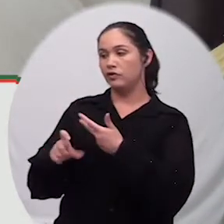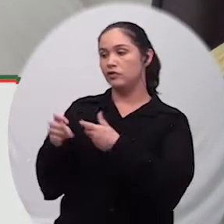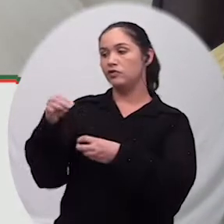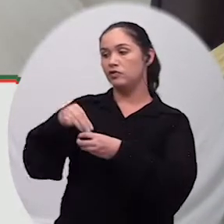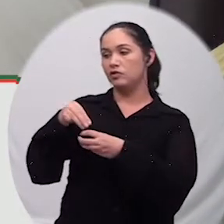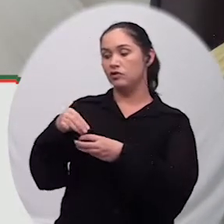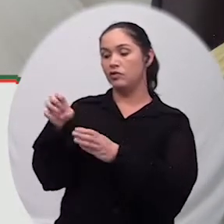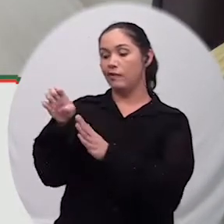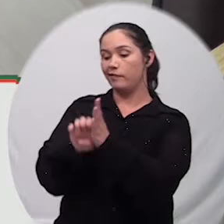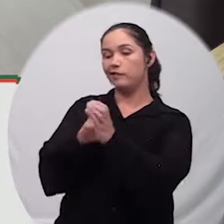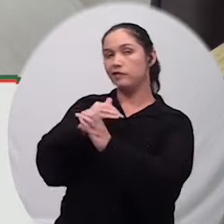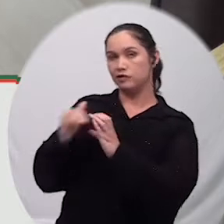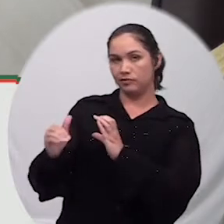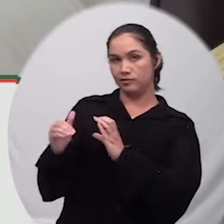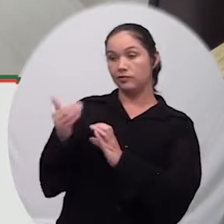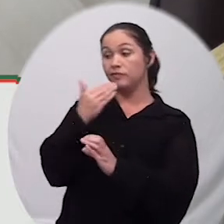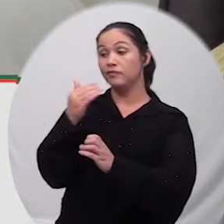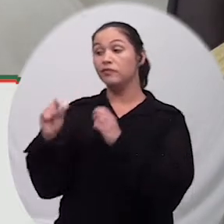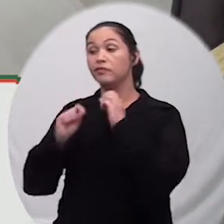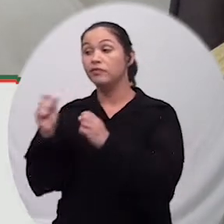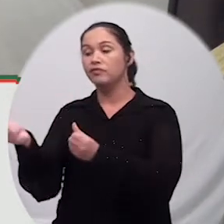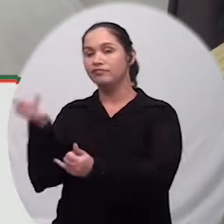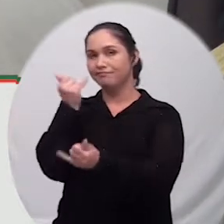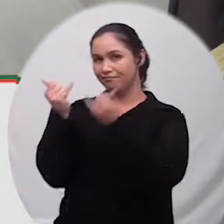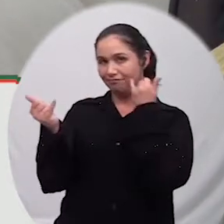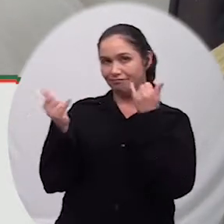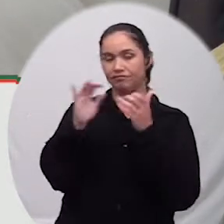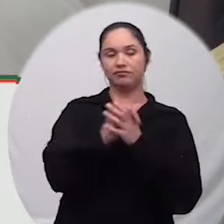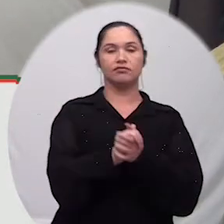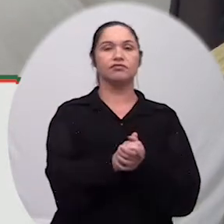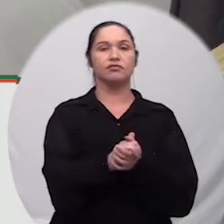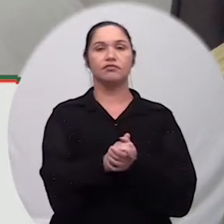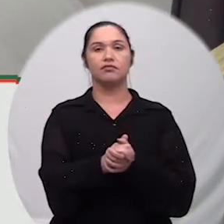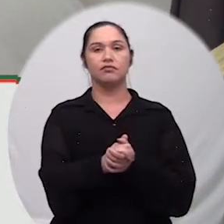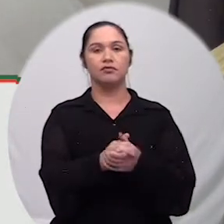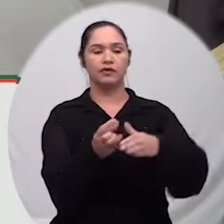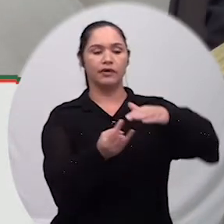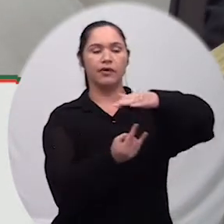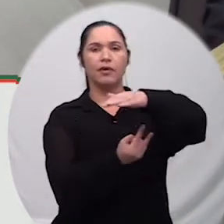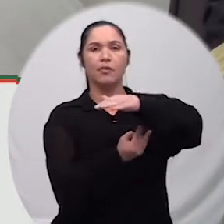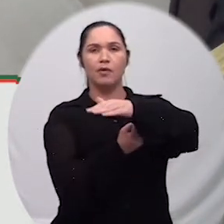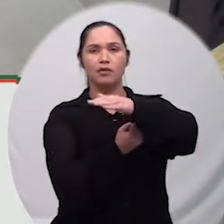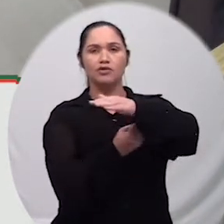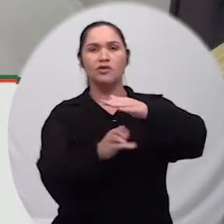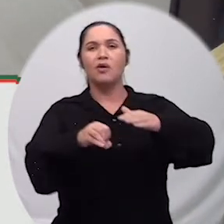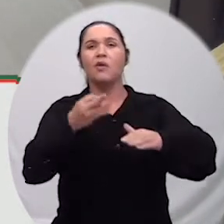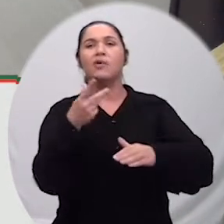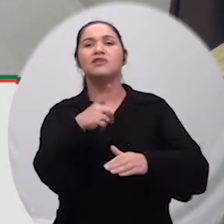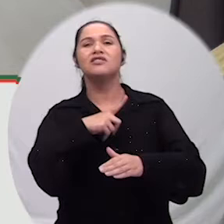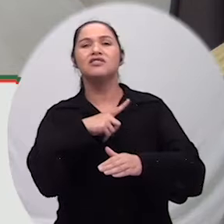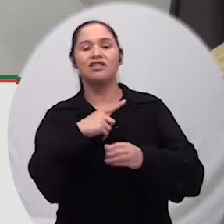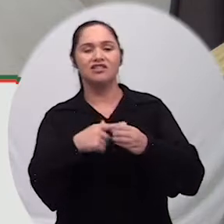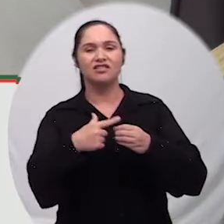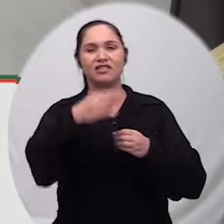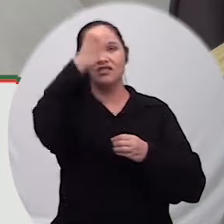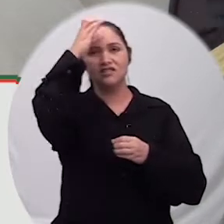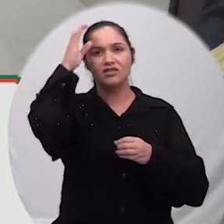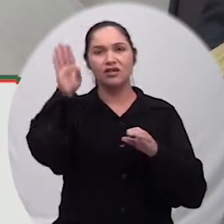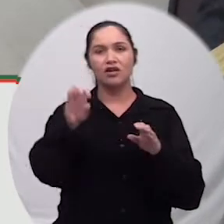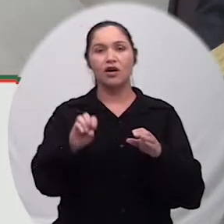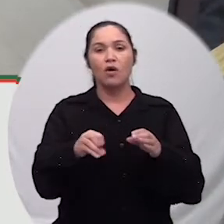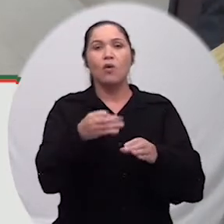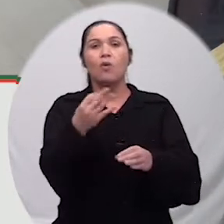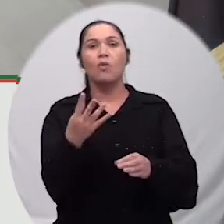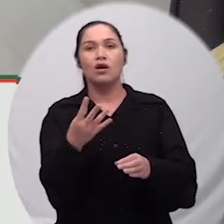Municipal, solicitando as seguintes informações. Qual o número de pontes existentes no município? Quantas são em concreto e